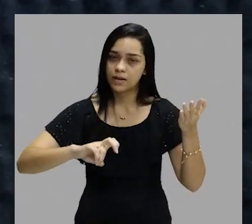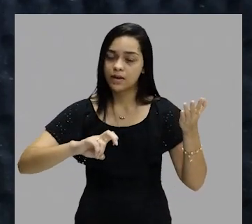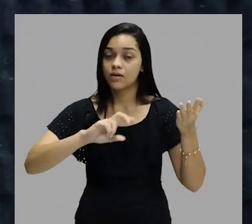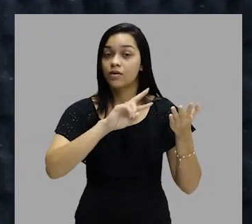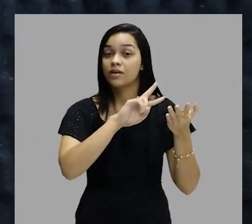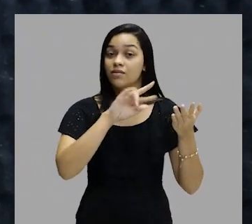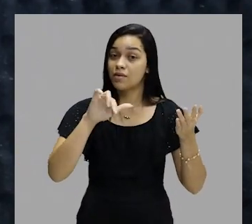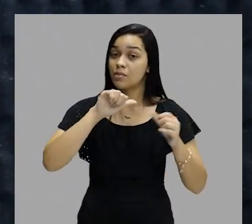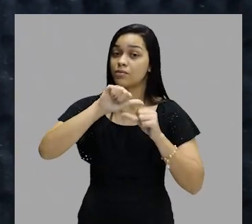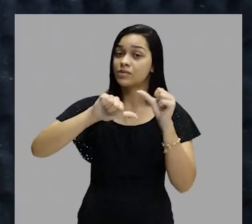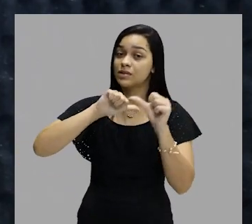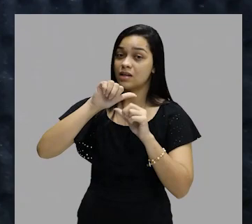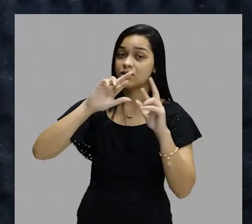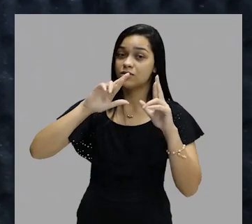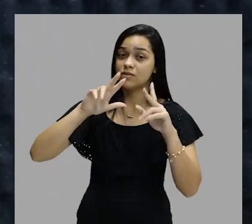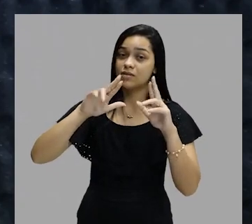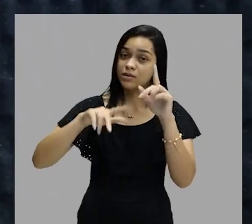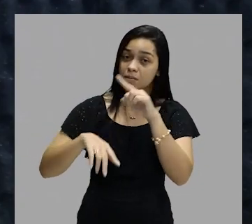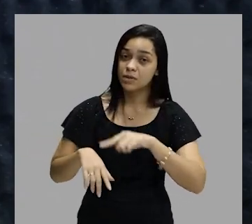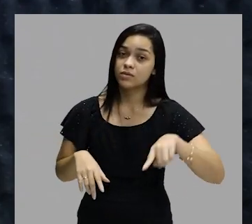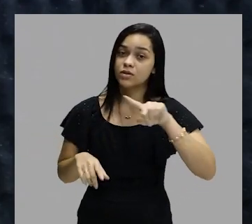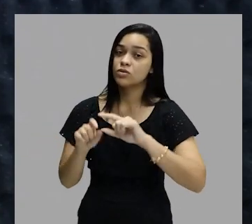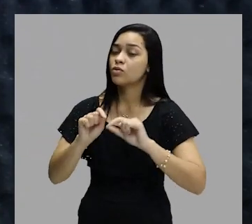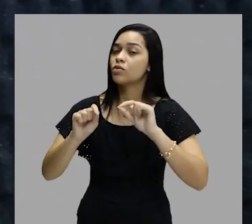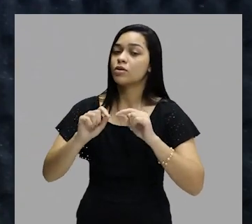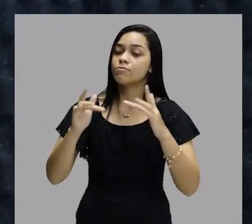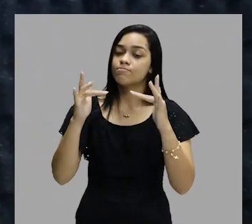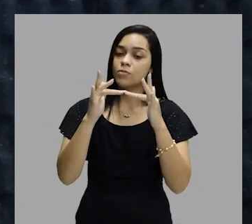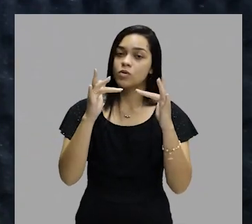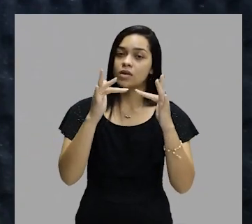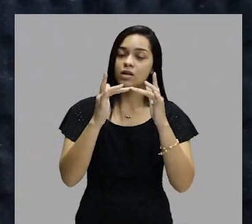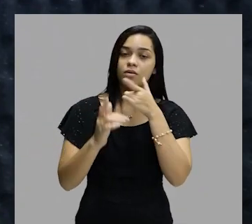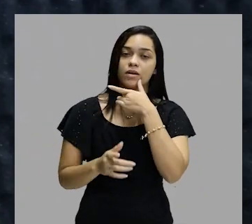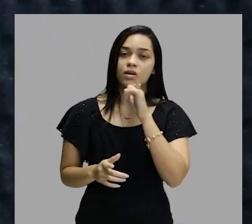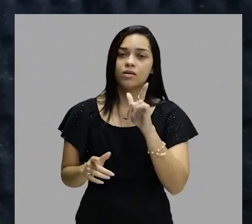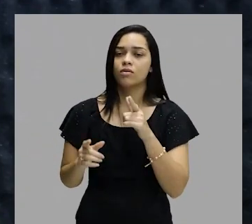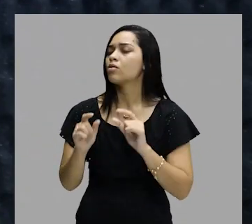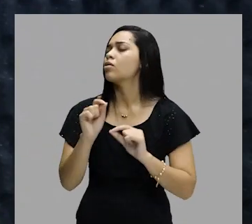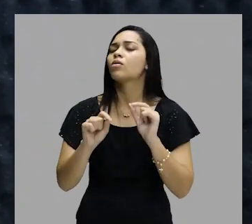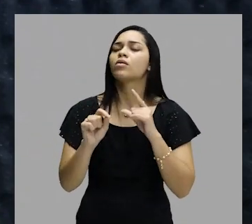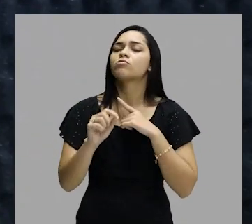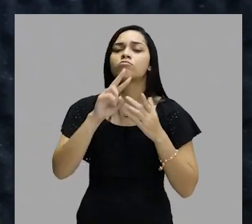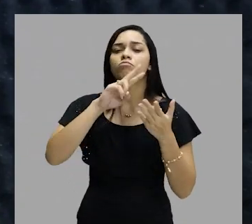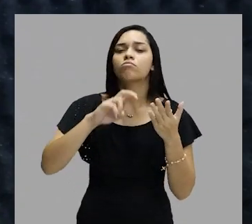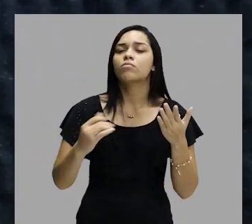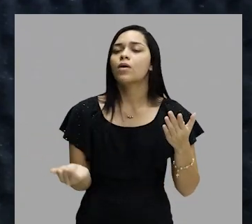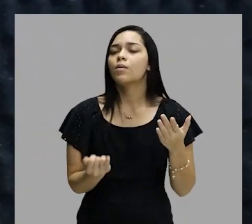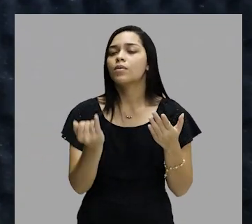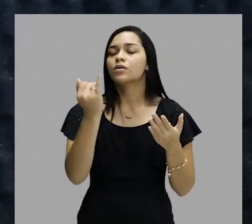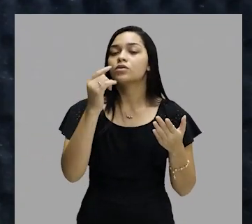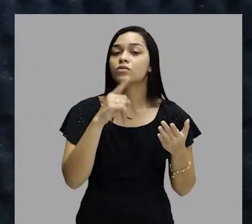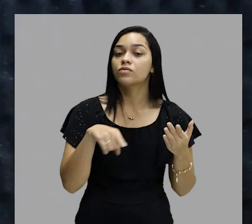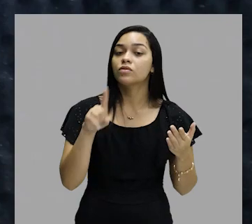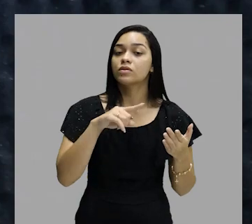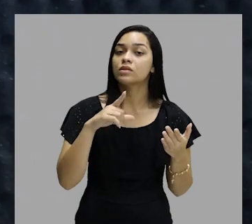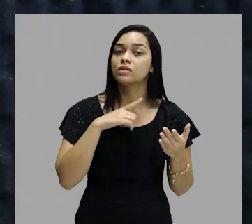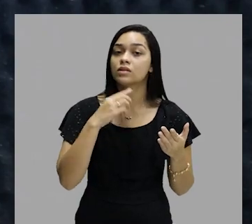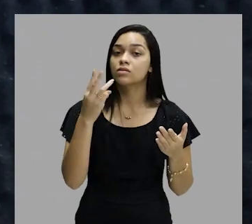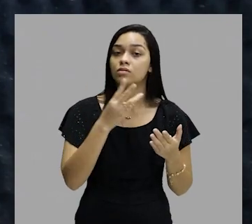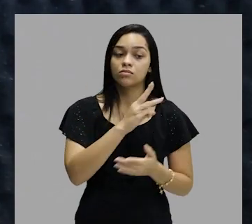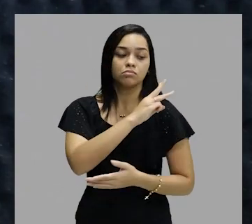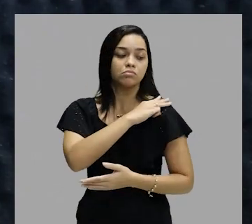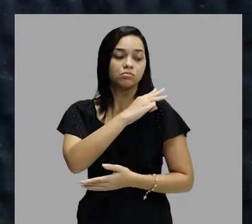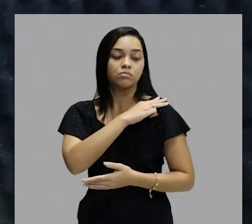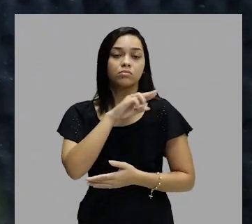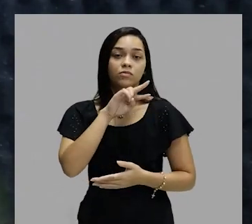que vai fazer a diferença para vocês é contato com a língua. Por que o vocabulário é importante? Vocês que estão no terceirão vão